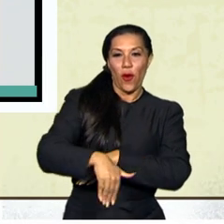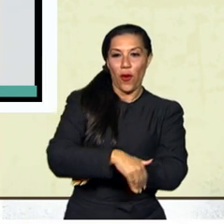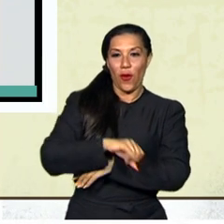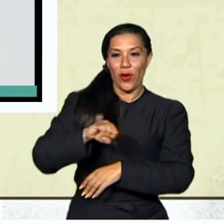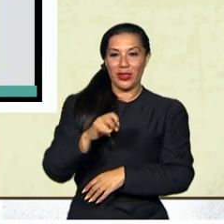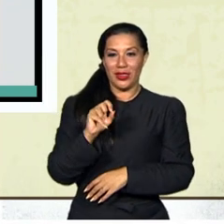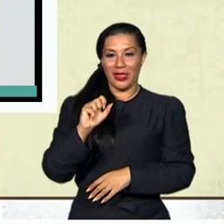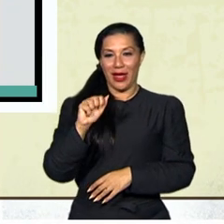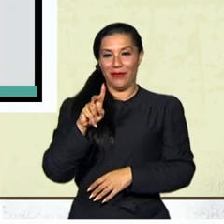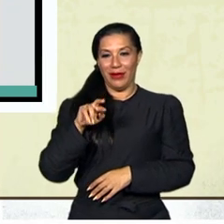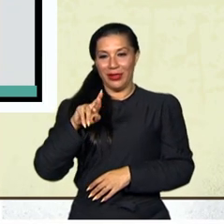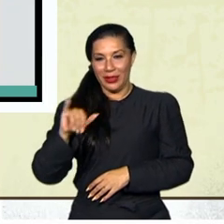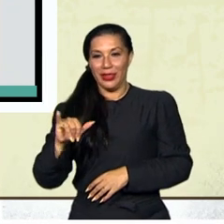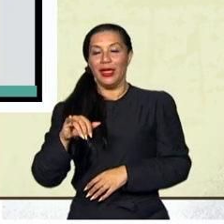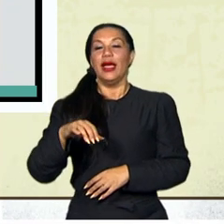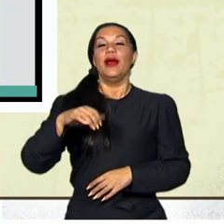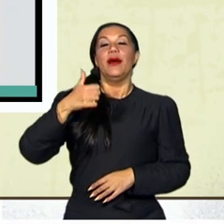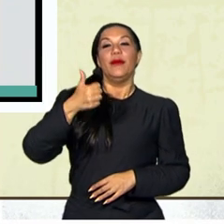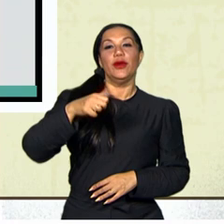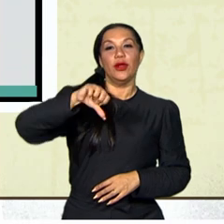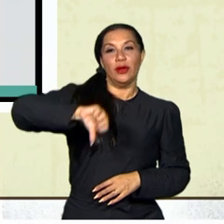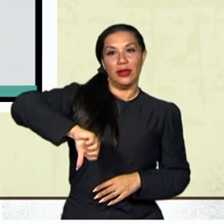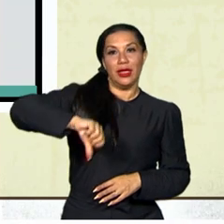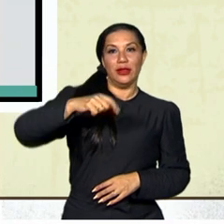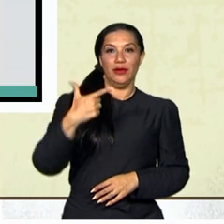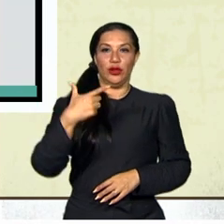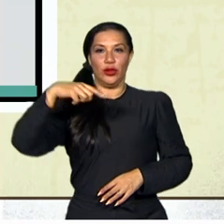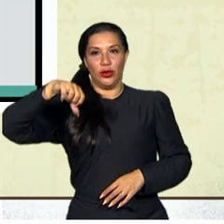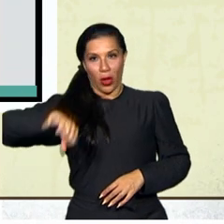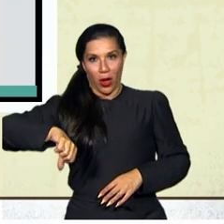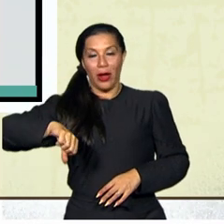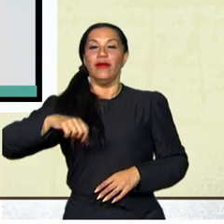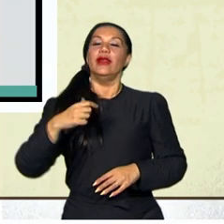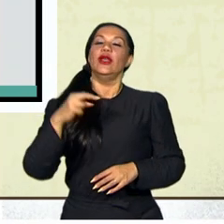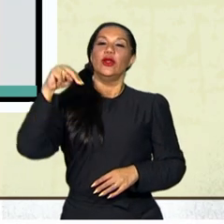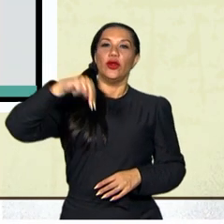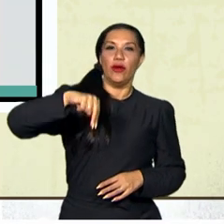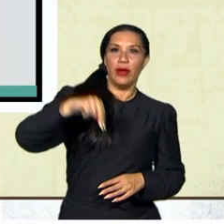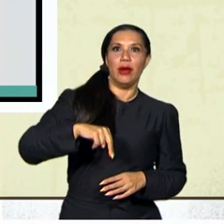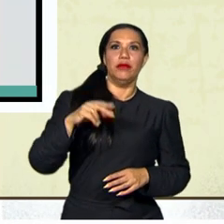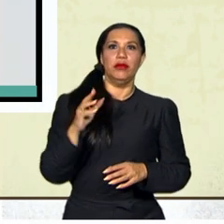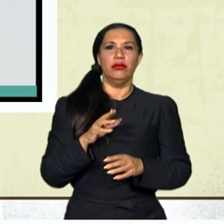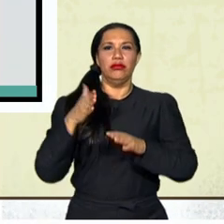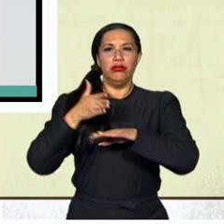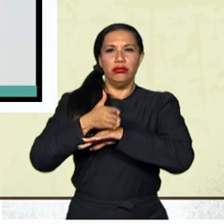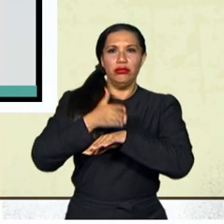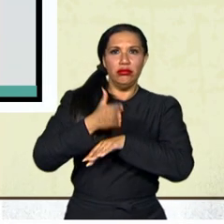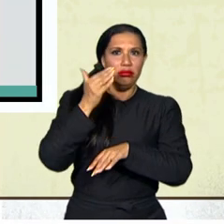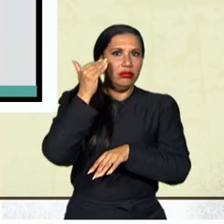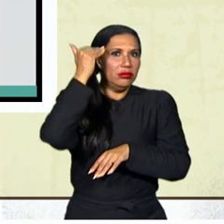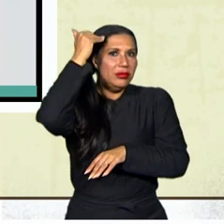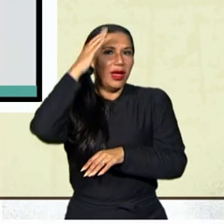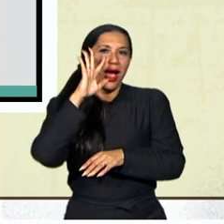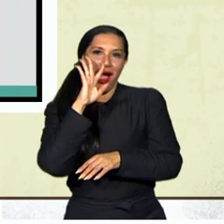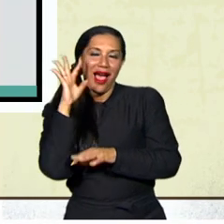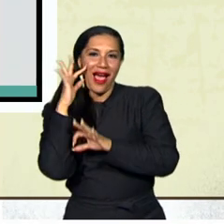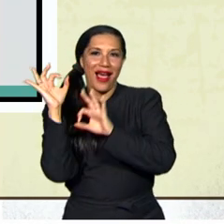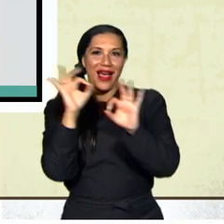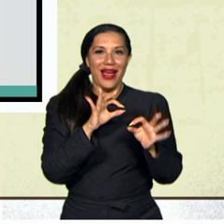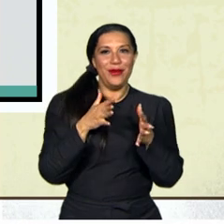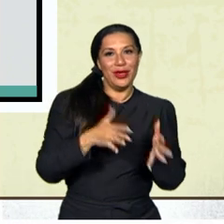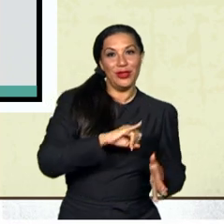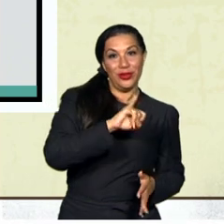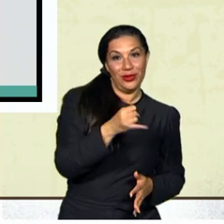novembro de 1929, compareceram várias personalidades da época para ver a partida amistosa